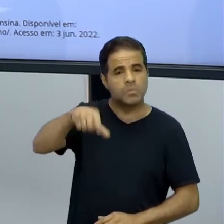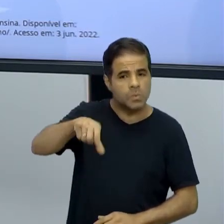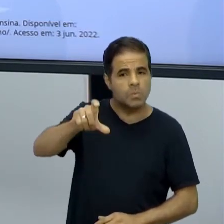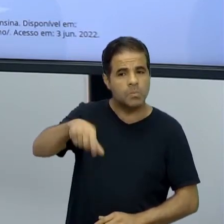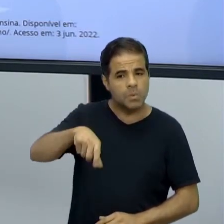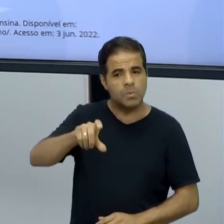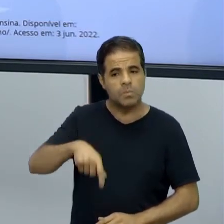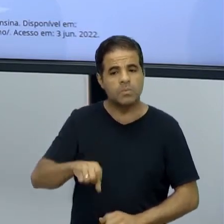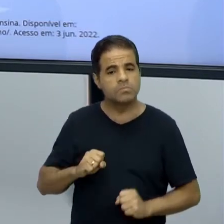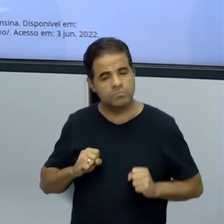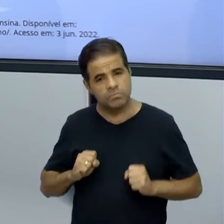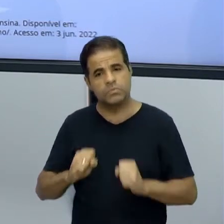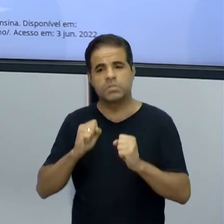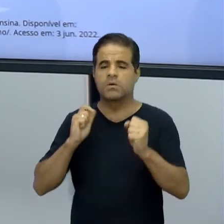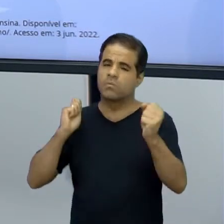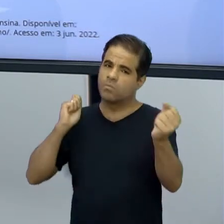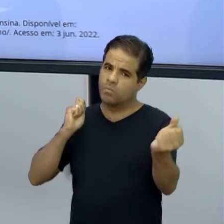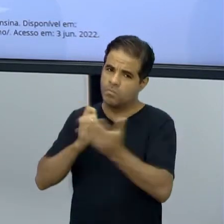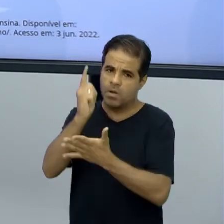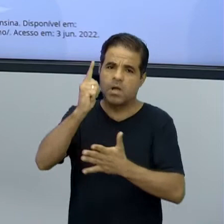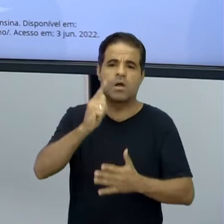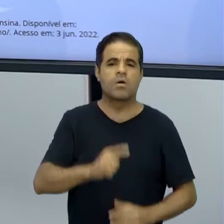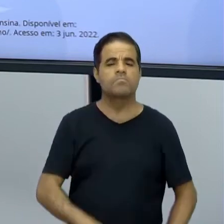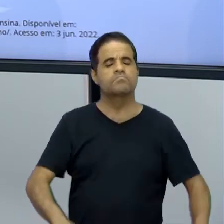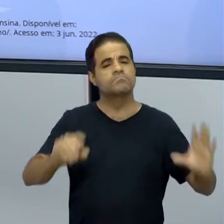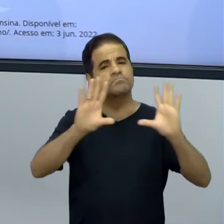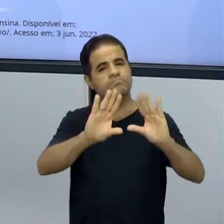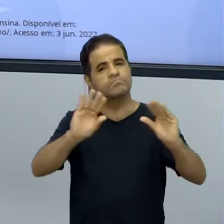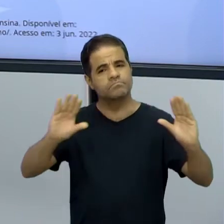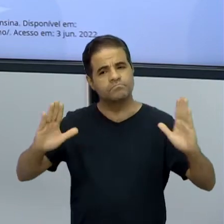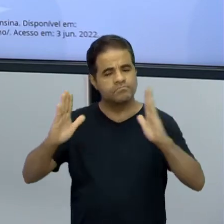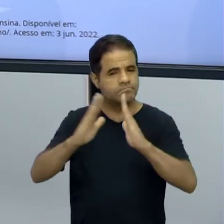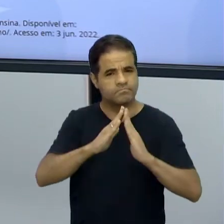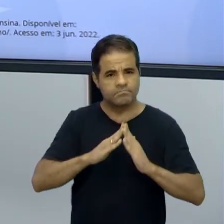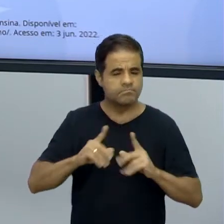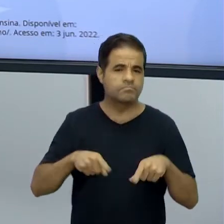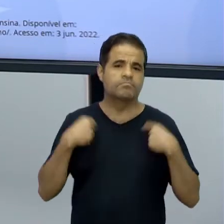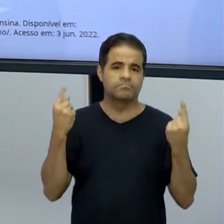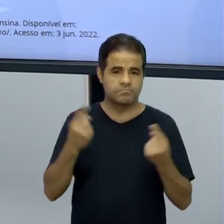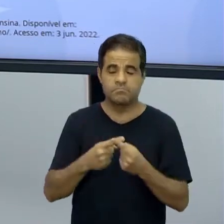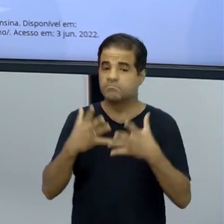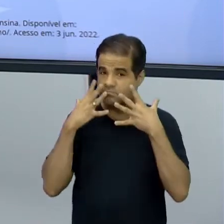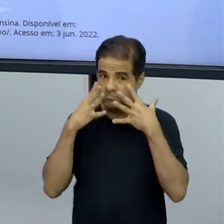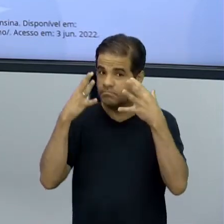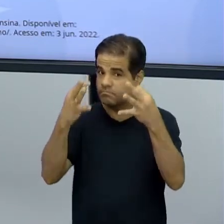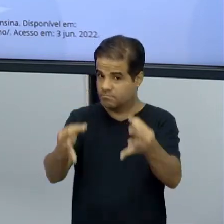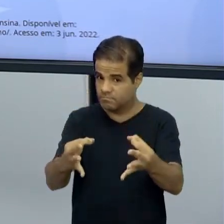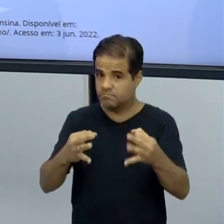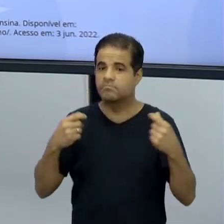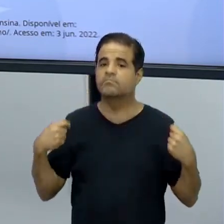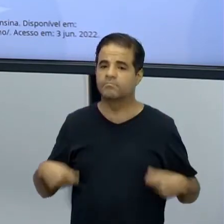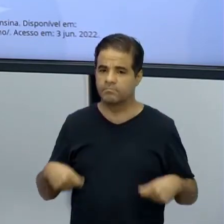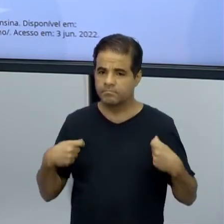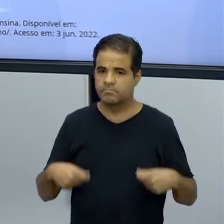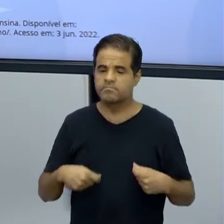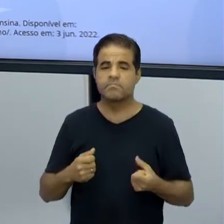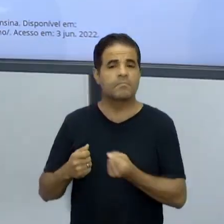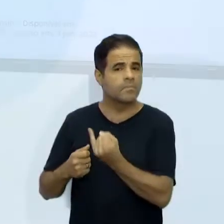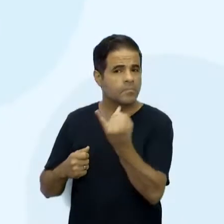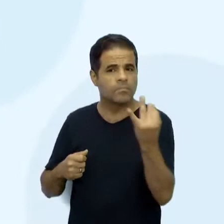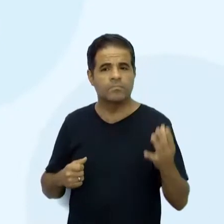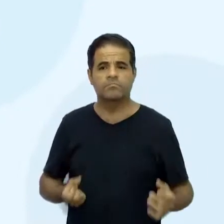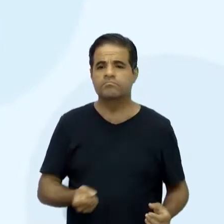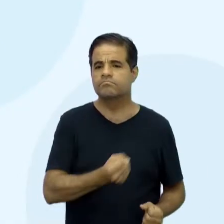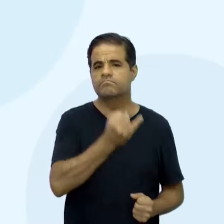você poderia comprar esses móveis. Porém, prestem muita atenção aqui na quantidade